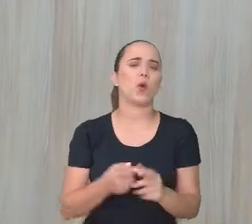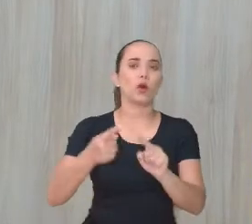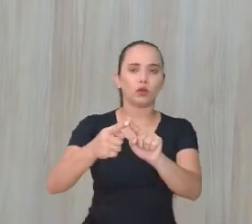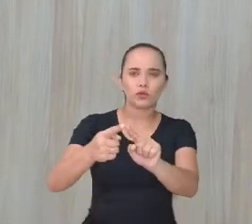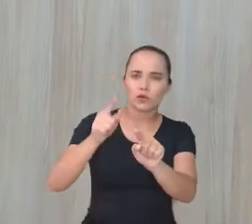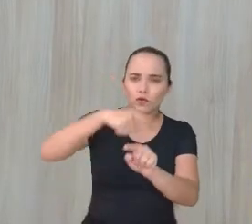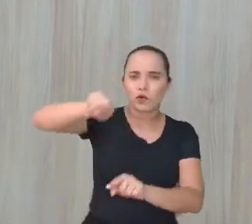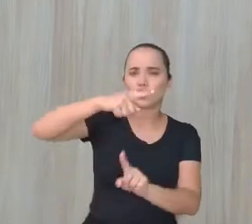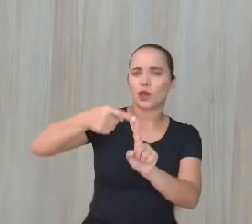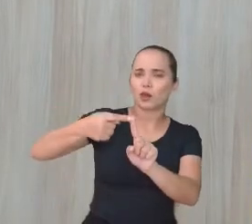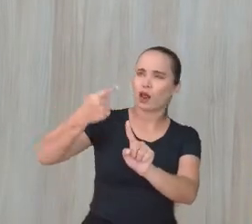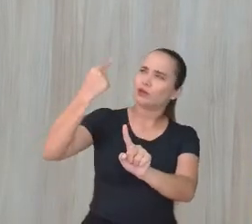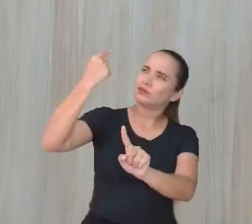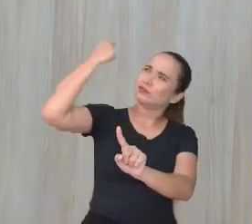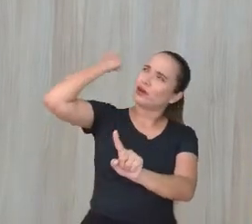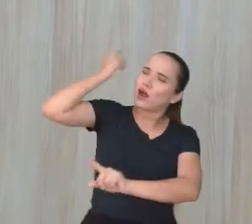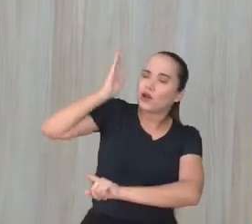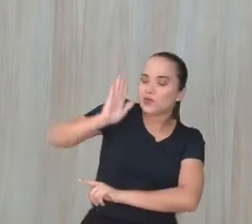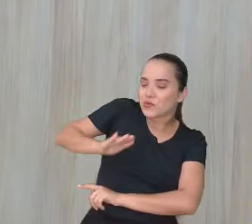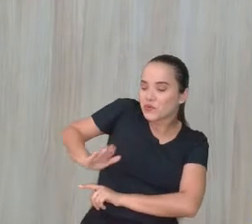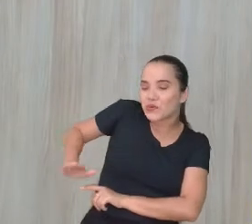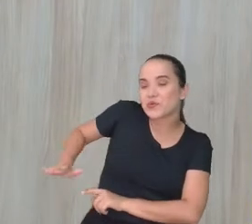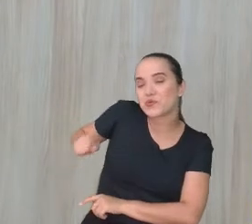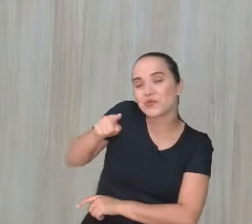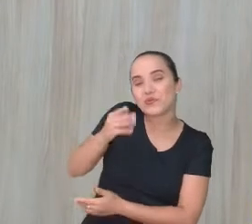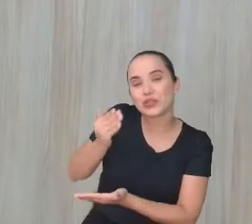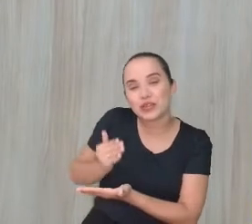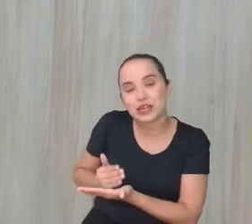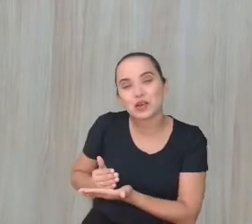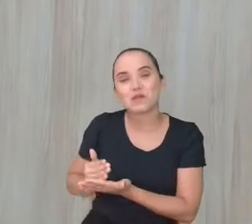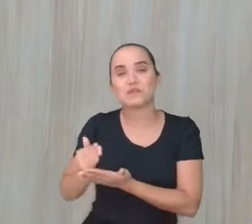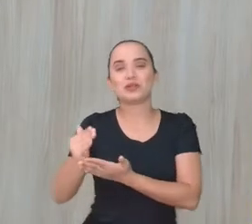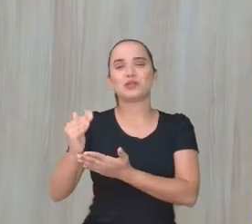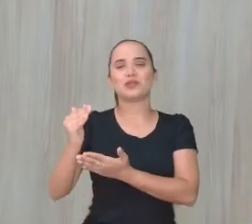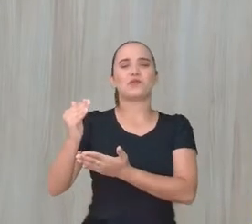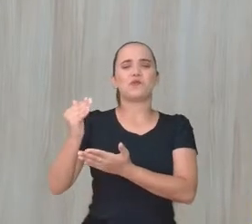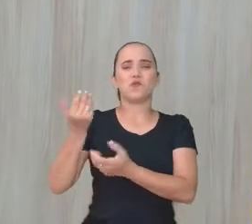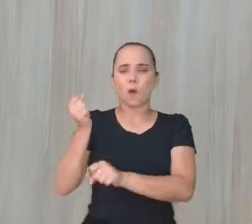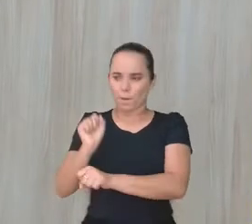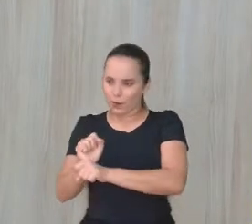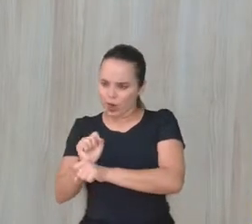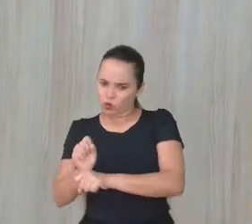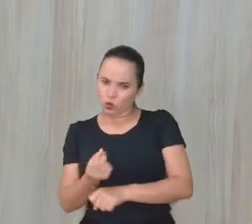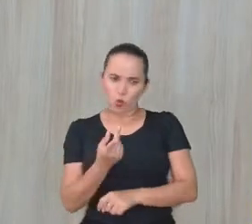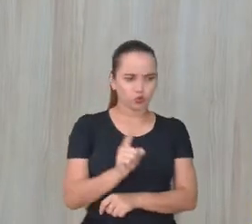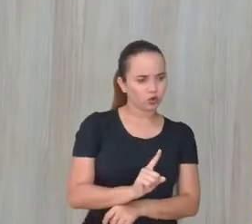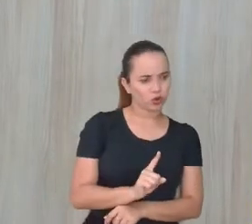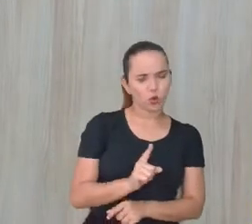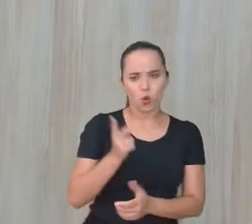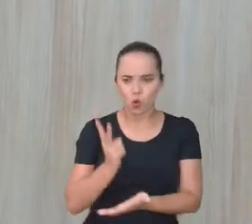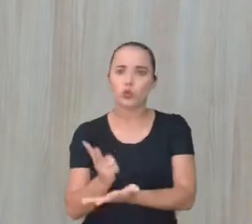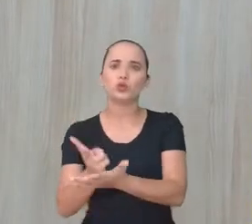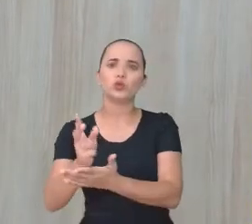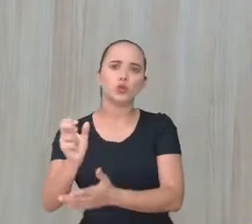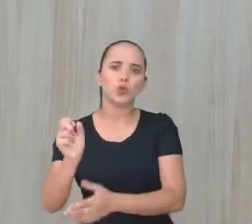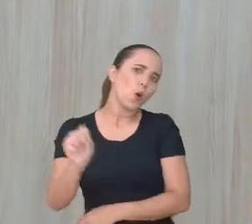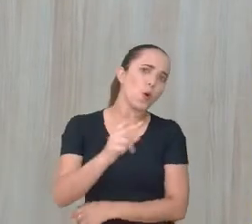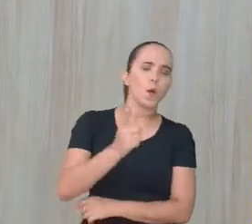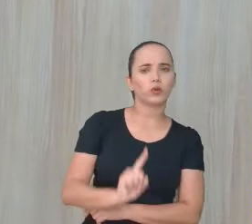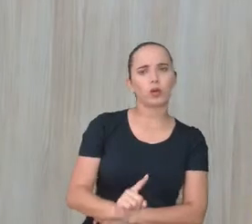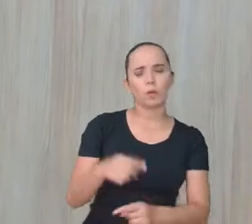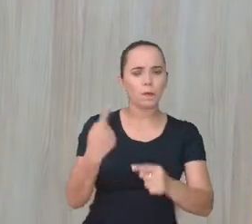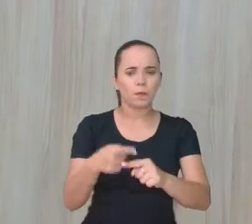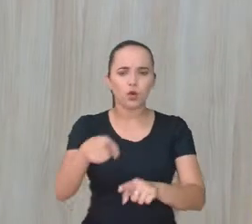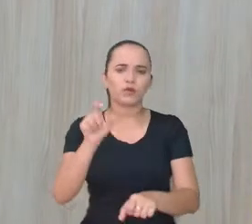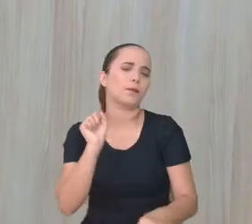quando você era criança? Como foi isso? Parou, não parou, continuou? Por que não continuou? O que foi que fez